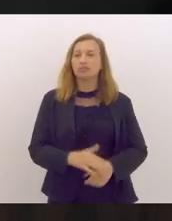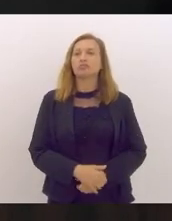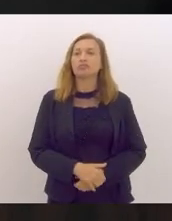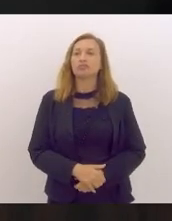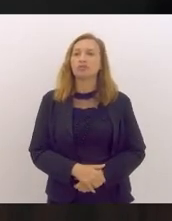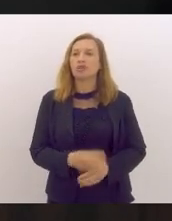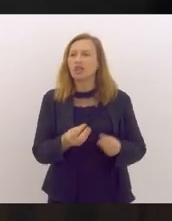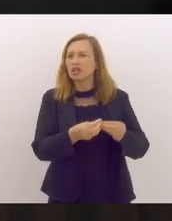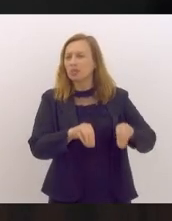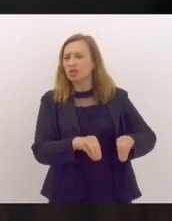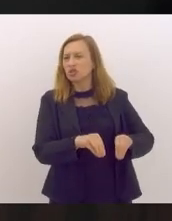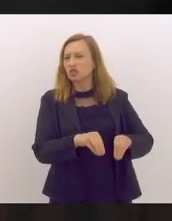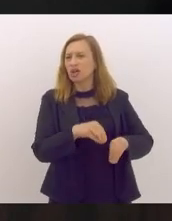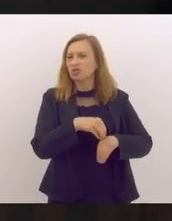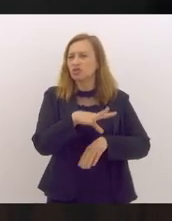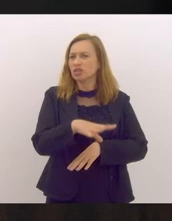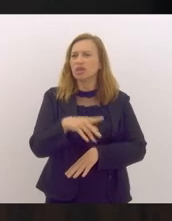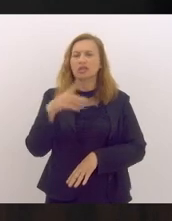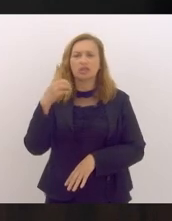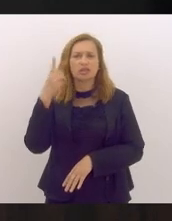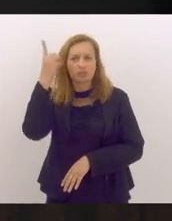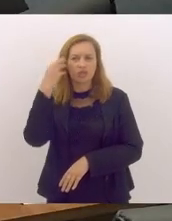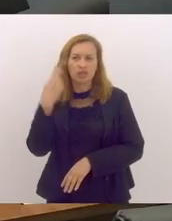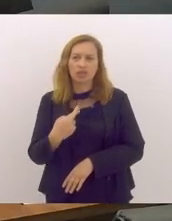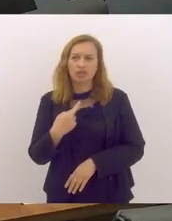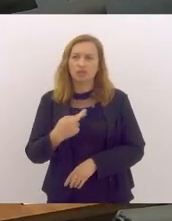Está prejudicada os destaques, deputada Renata?